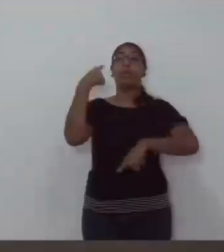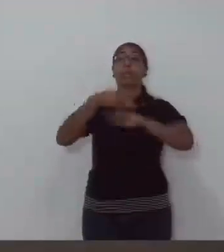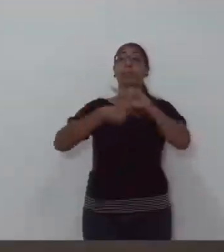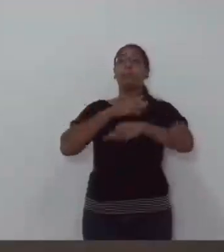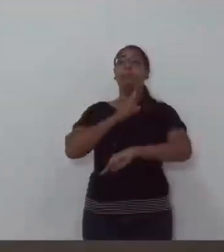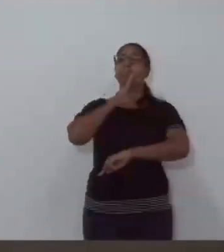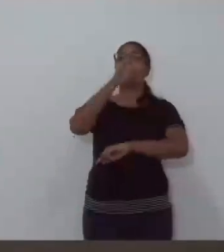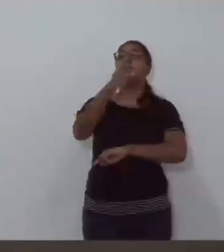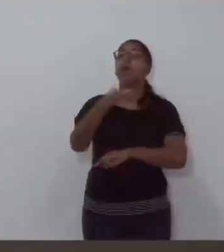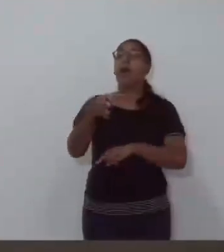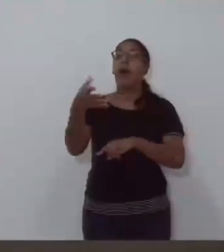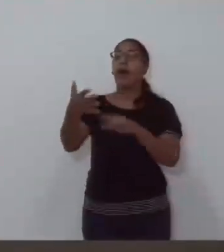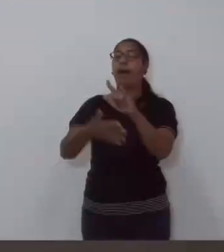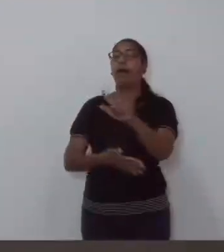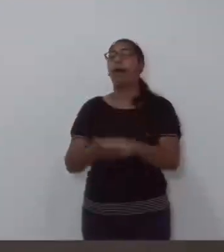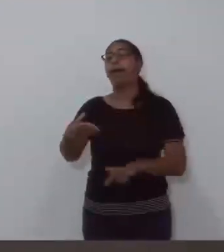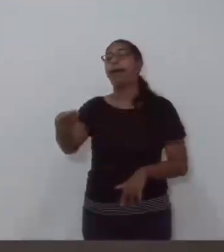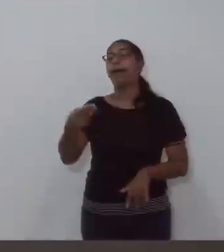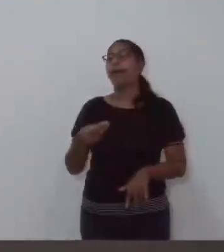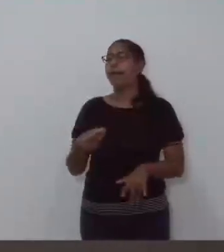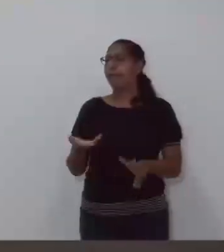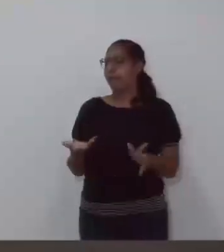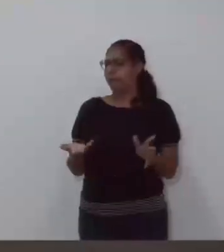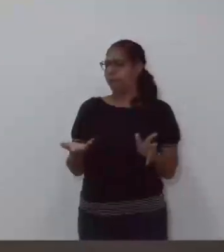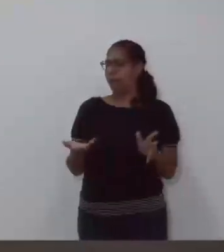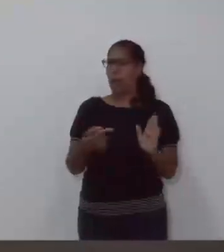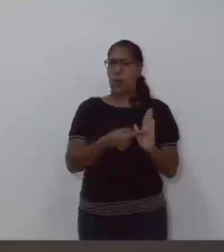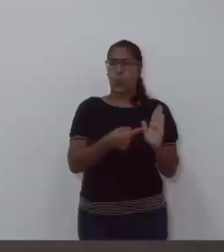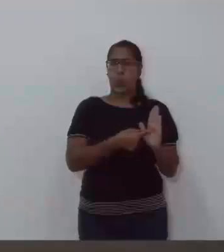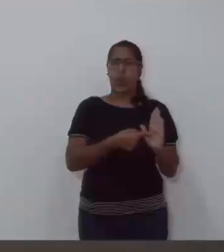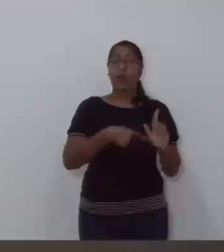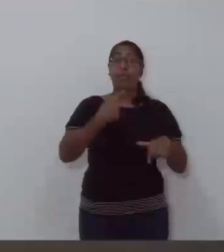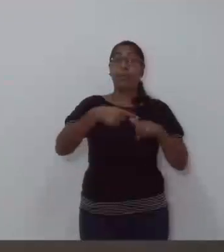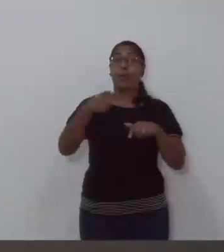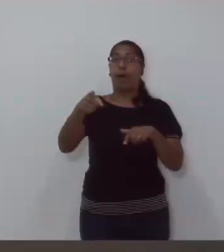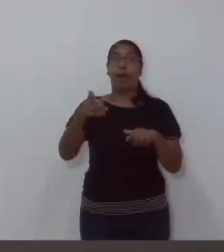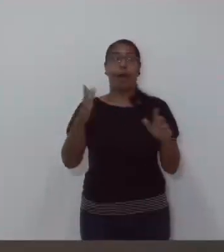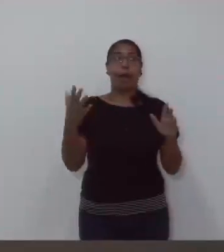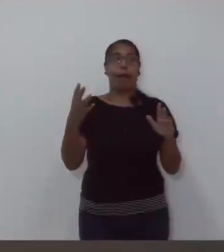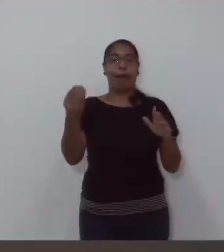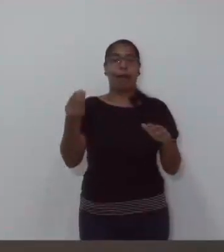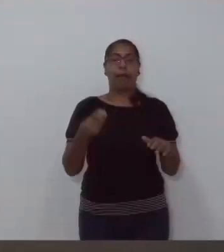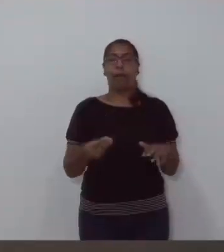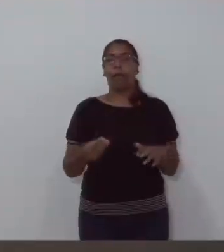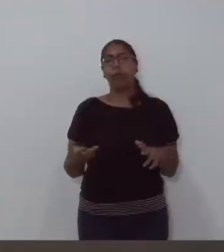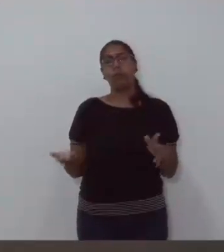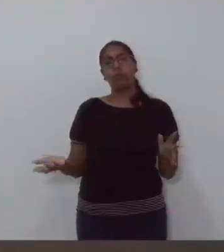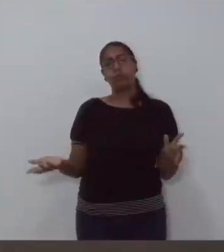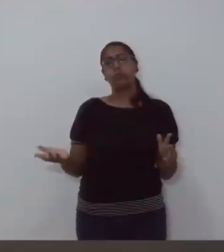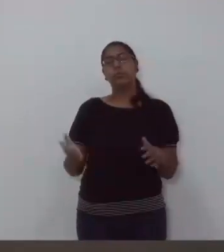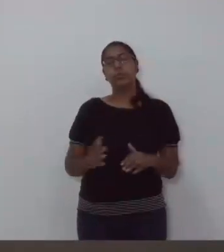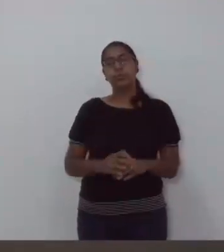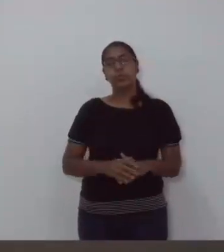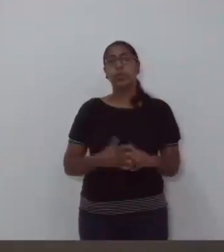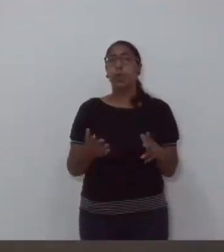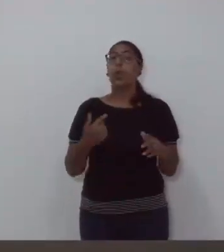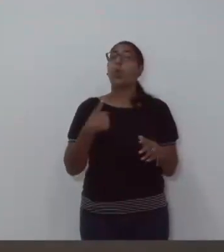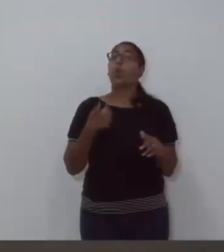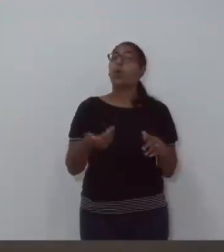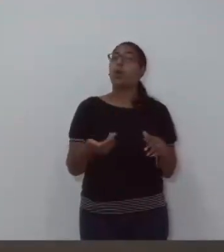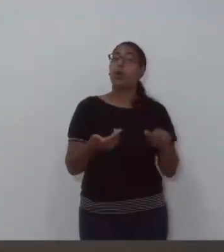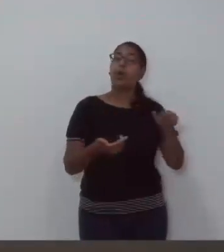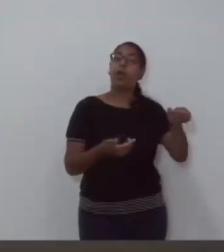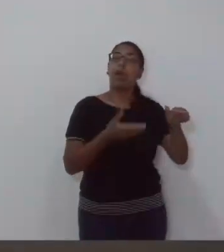entregou anos atrás? Só foi entregar depois que eu fiz a denúncia. Tem essa. Então eu quero saber da prefeitura,